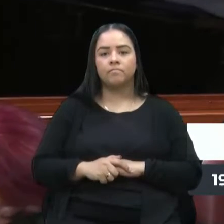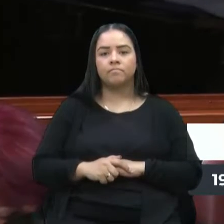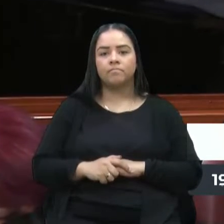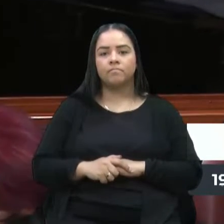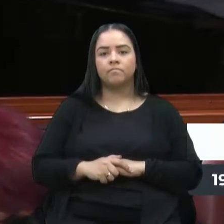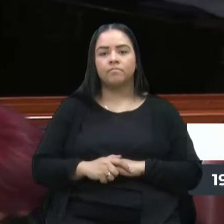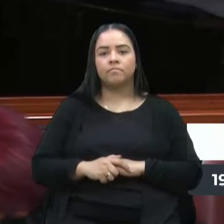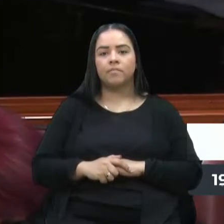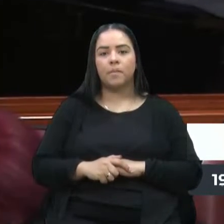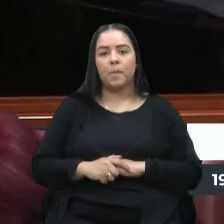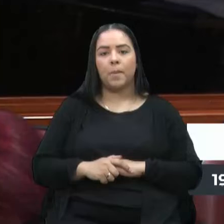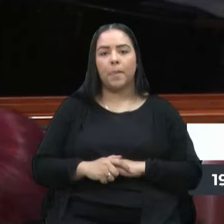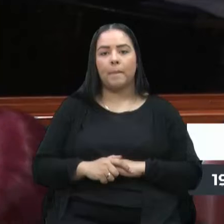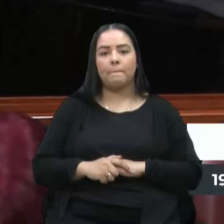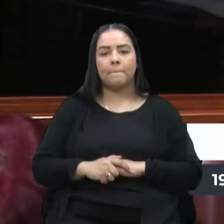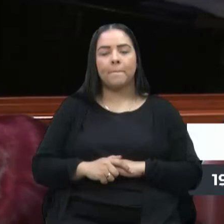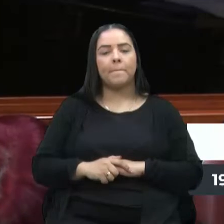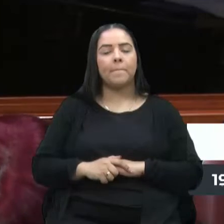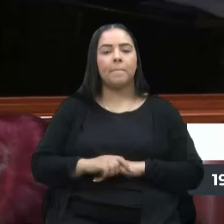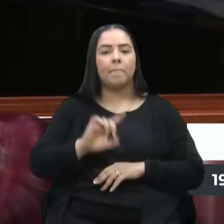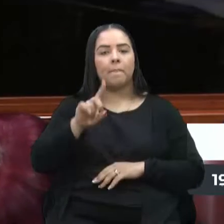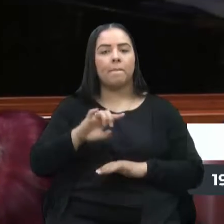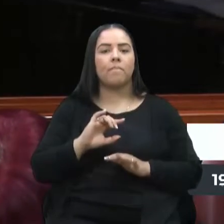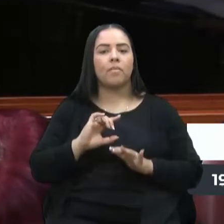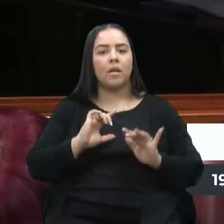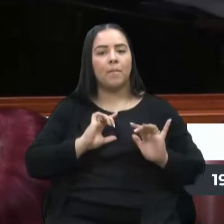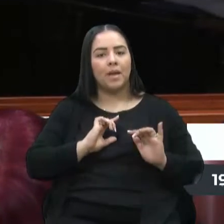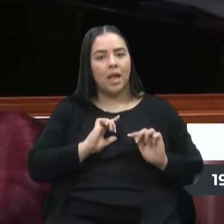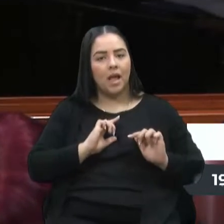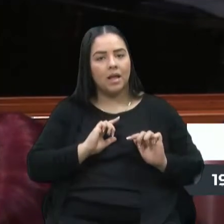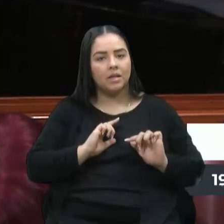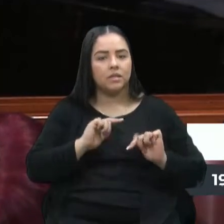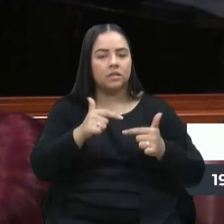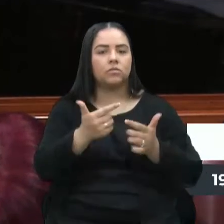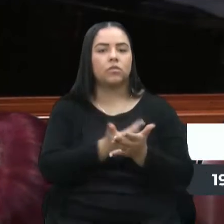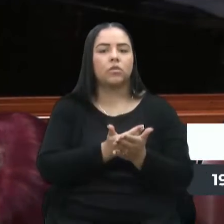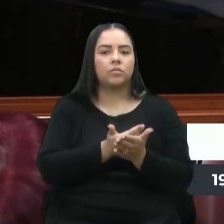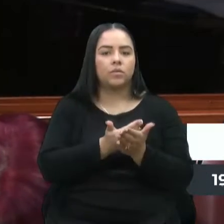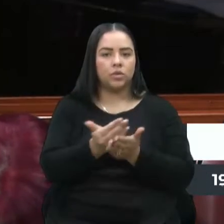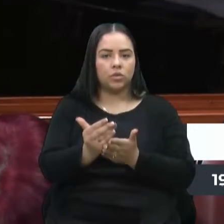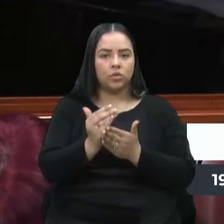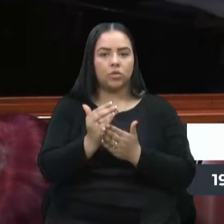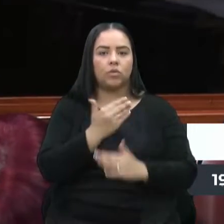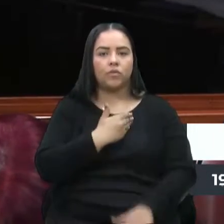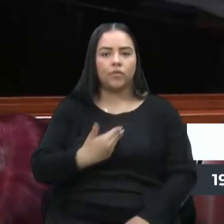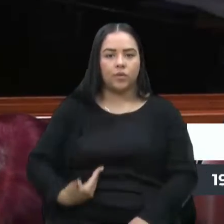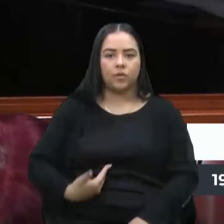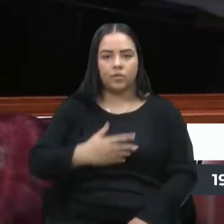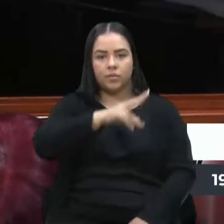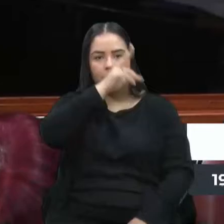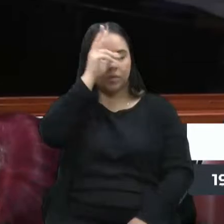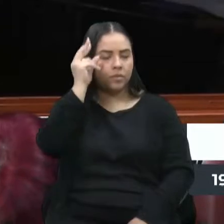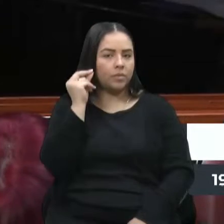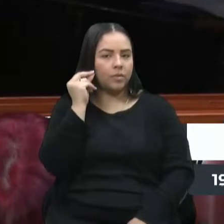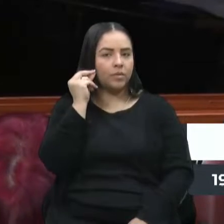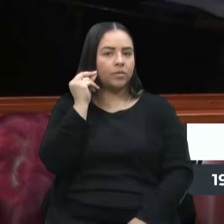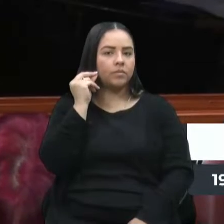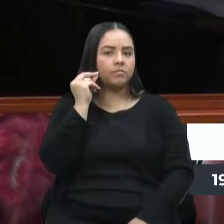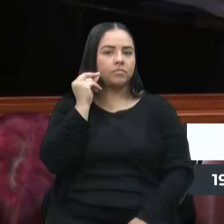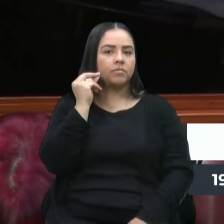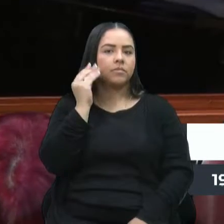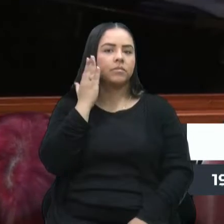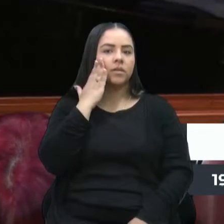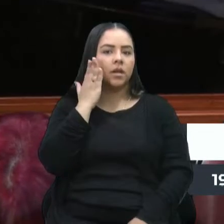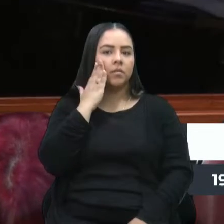é uma ação timoneira nesse processo em que o governo Municipal né e parece que reconhece a importância